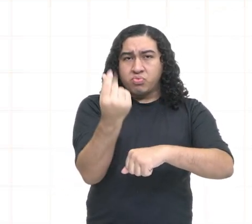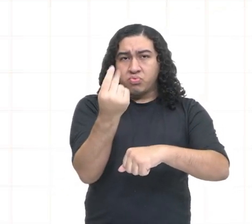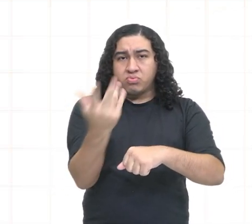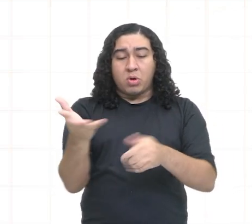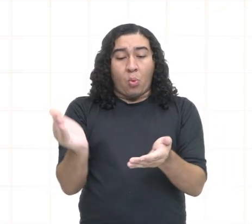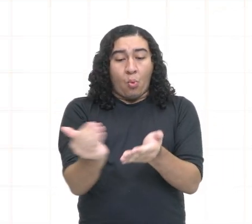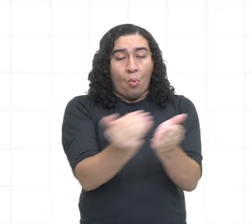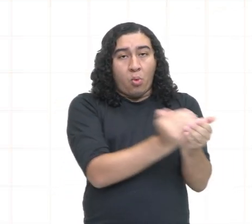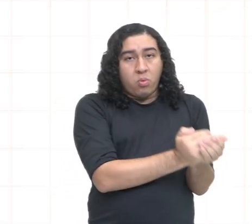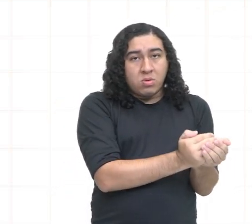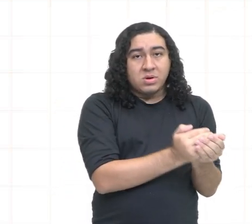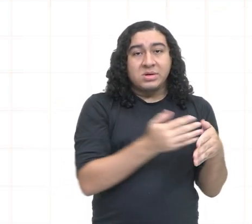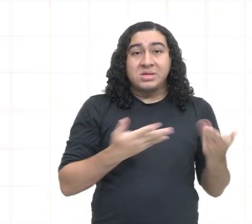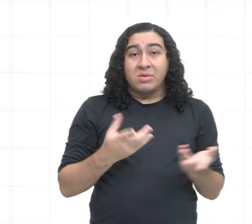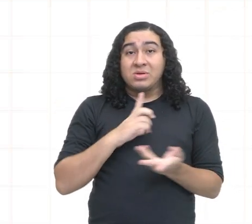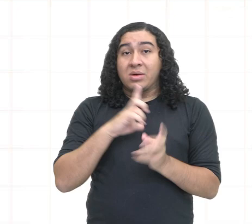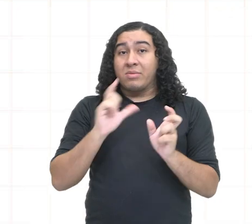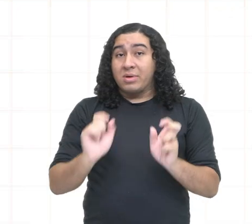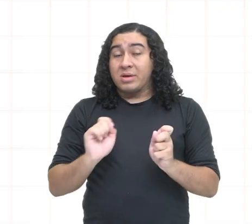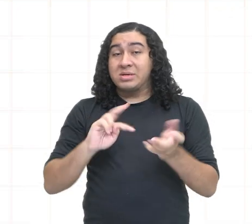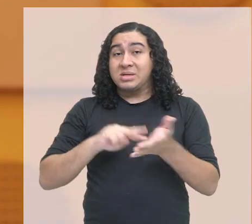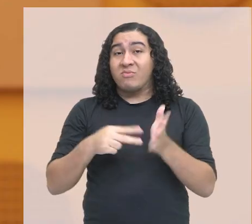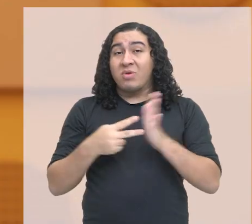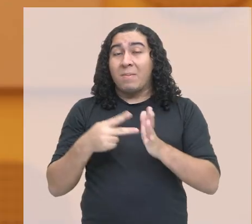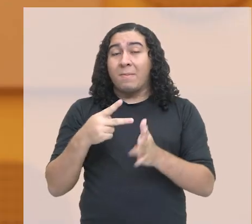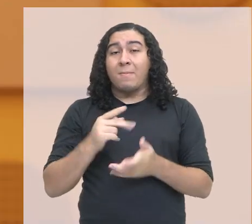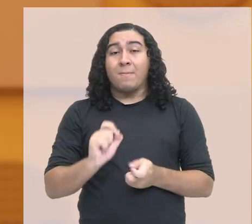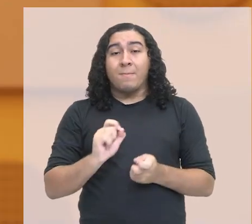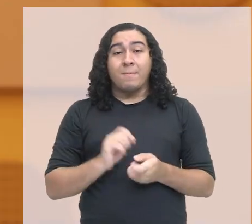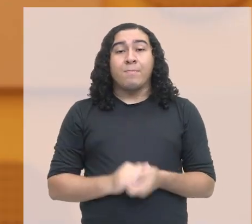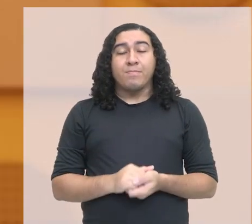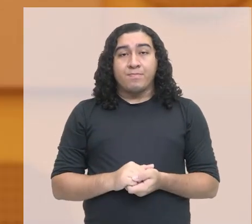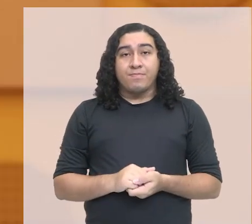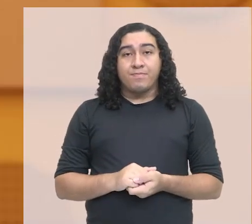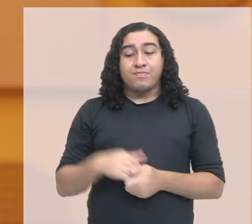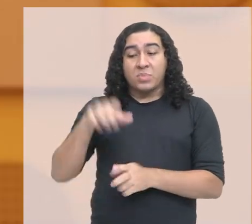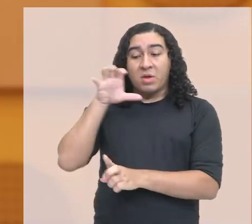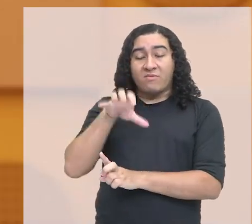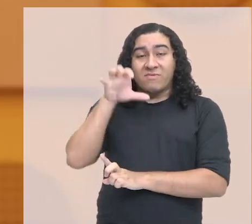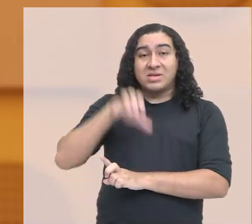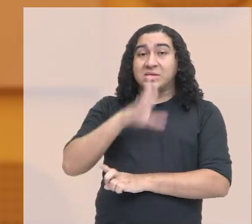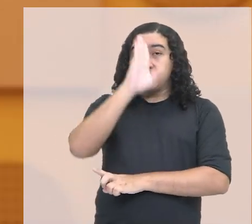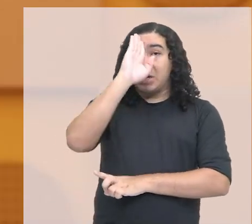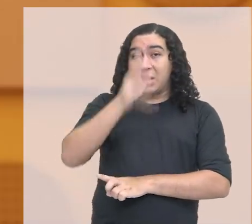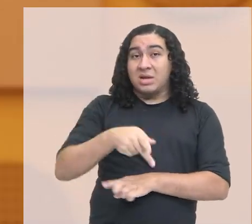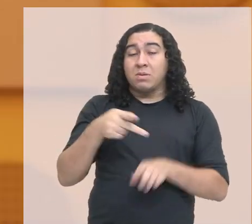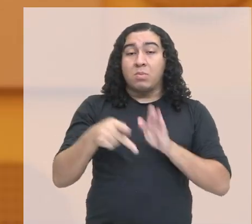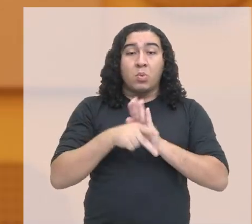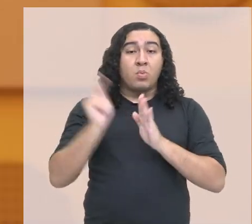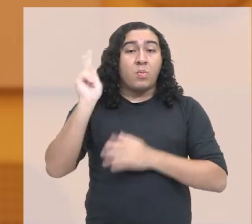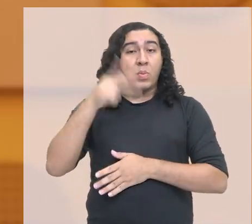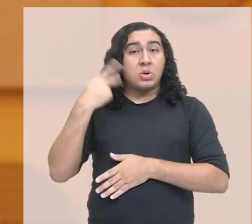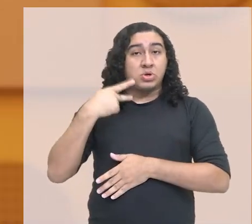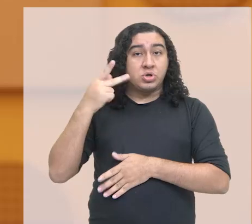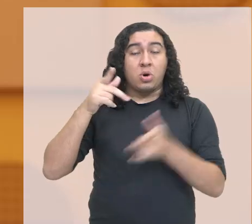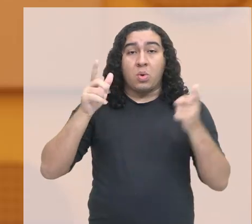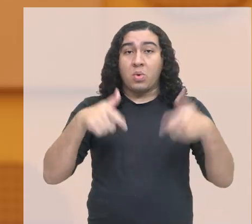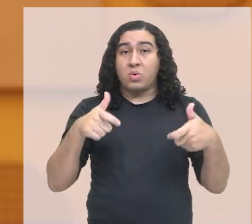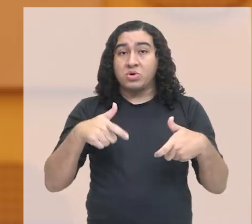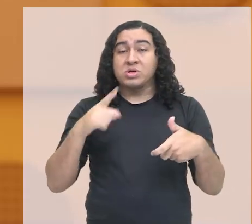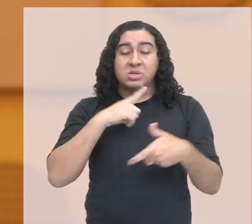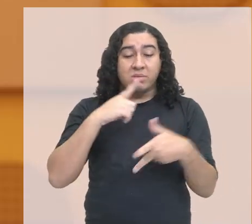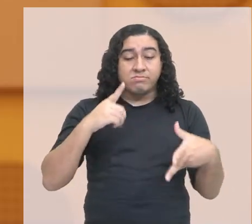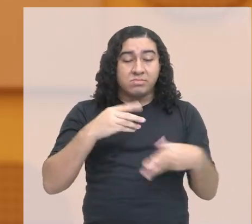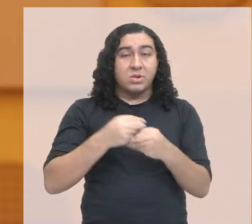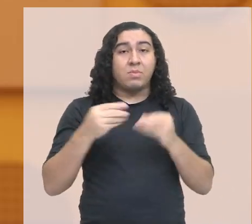significativo, na verdade. Então você tem justamente um impacto direto, né, das políticas